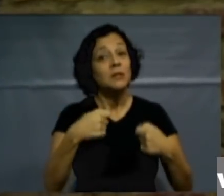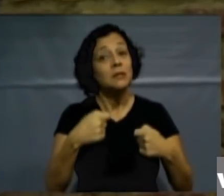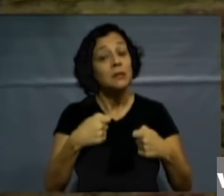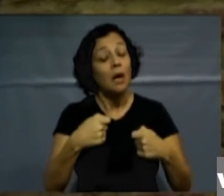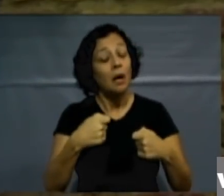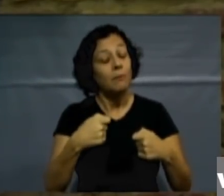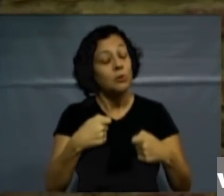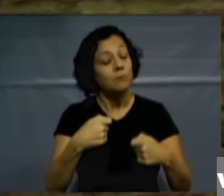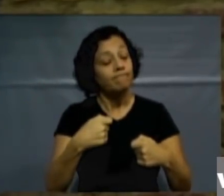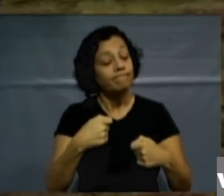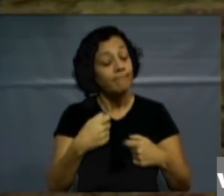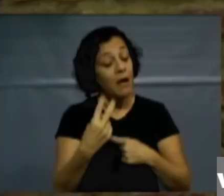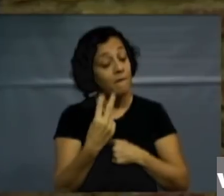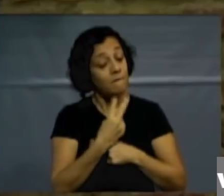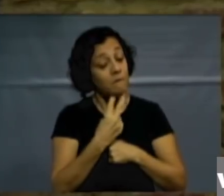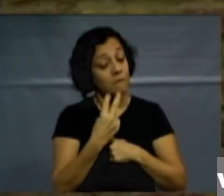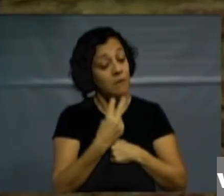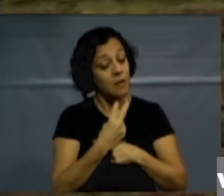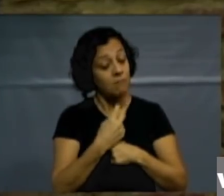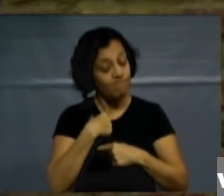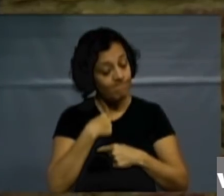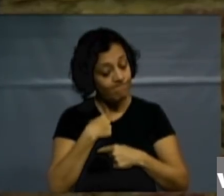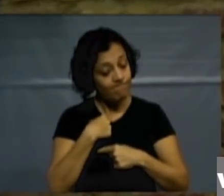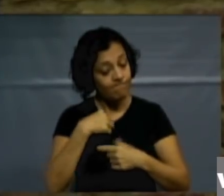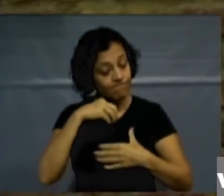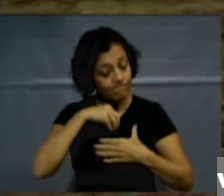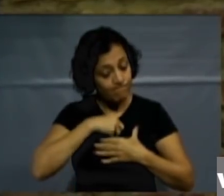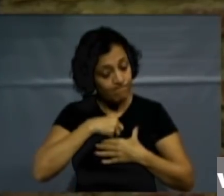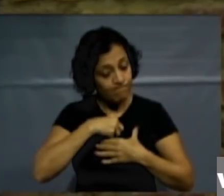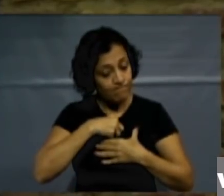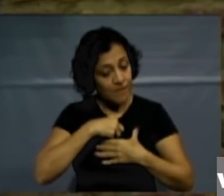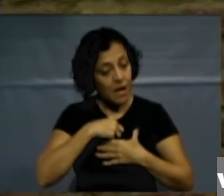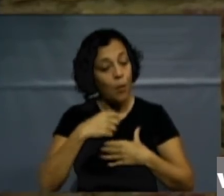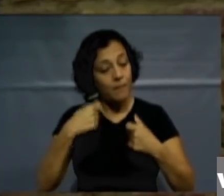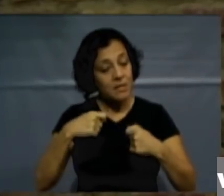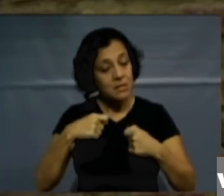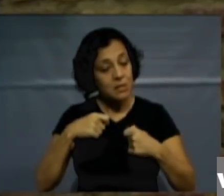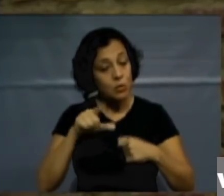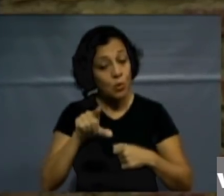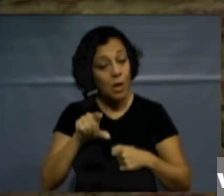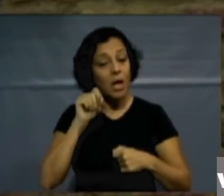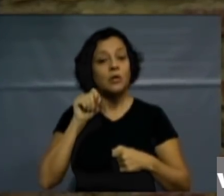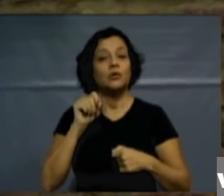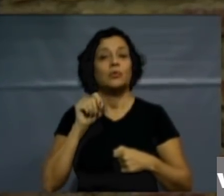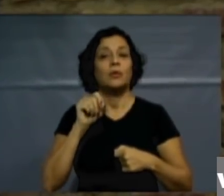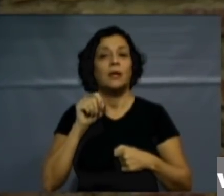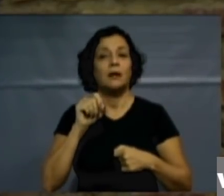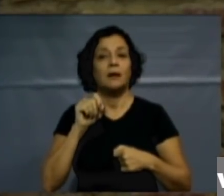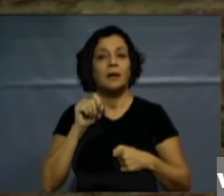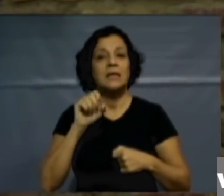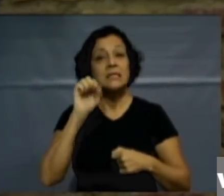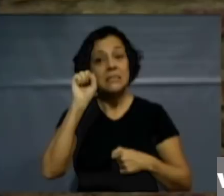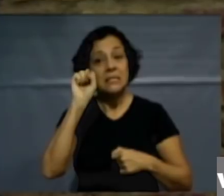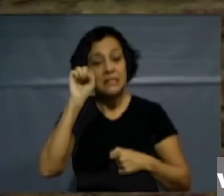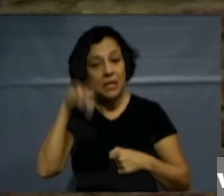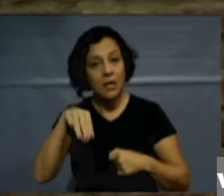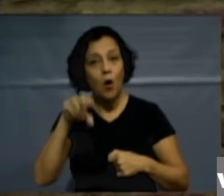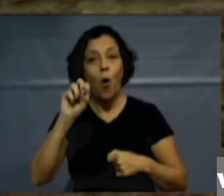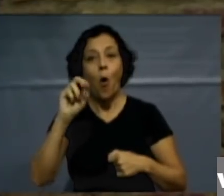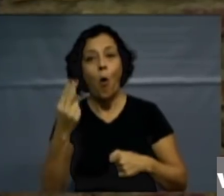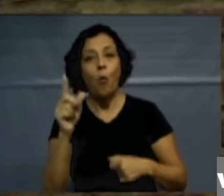dizia: sejai o vosso falar, o sim, sim e o não, não. Valde, meu computador apagou.